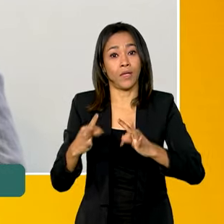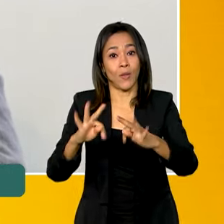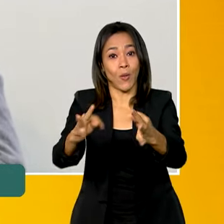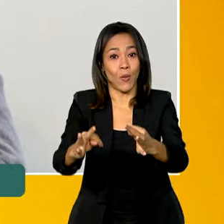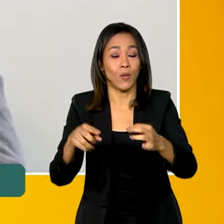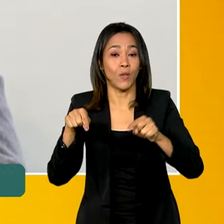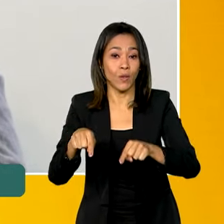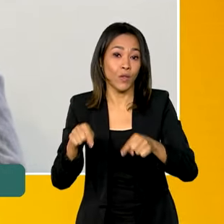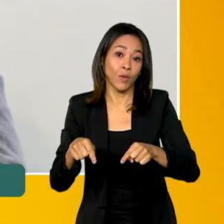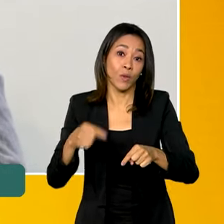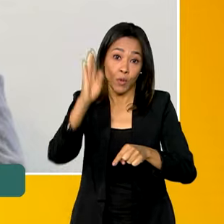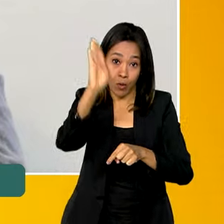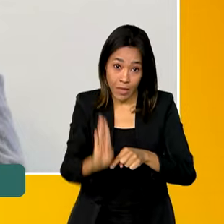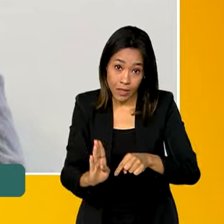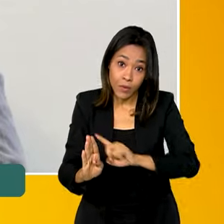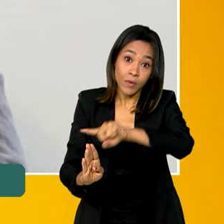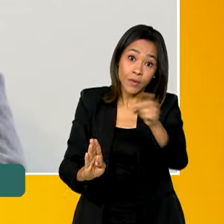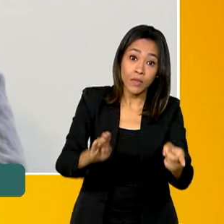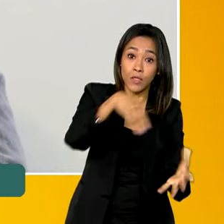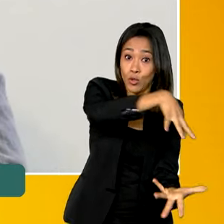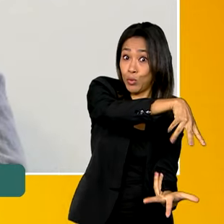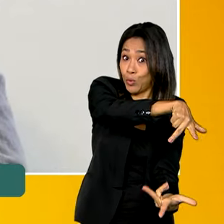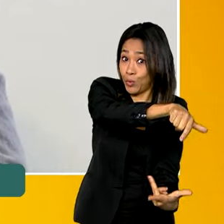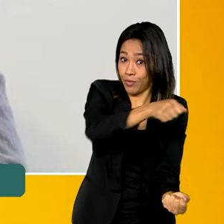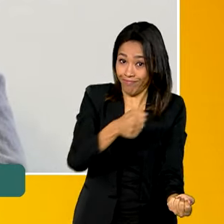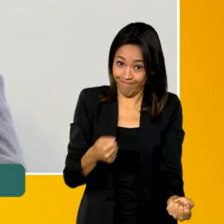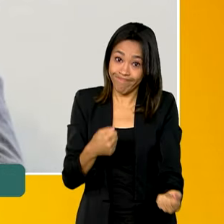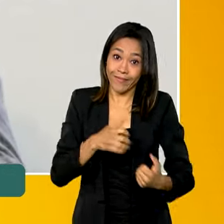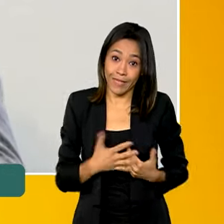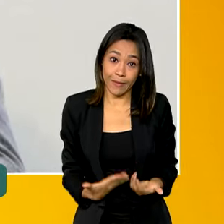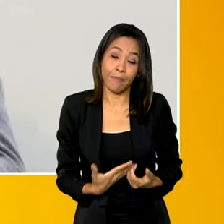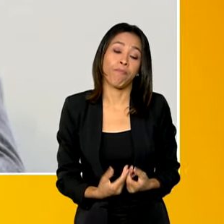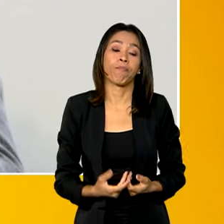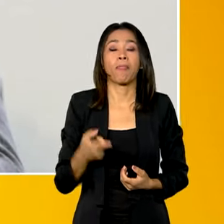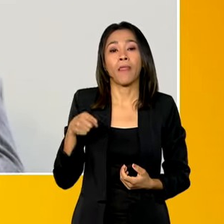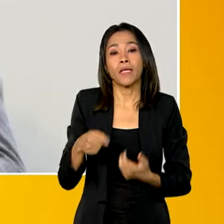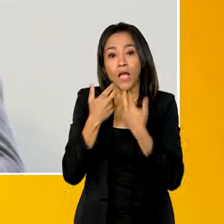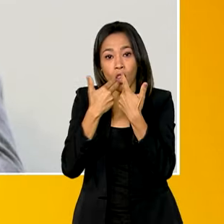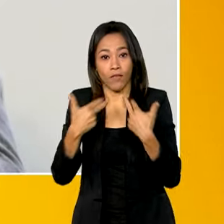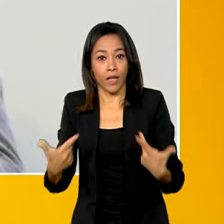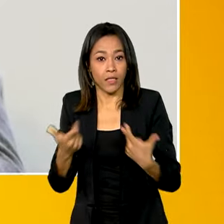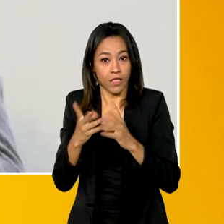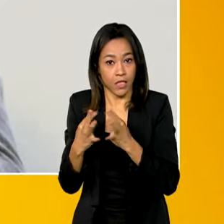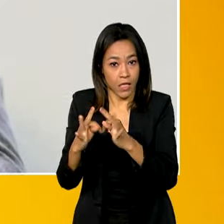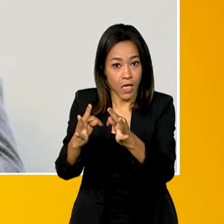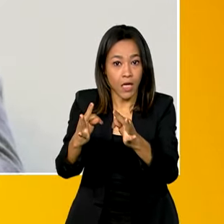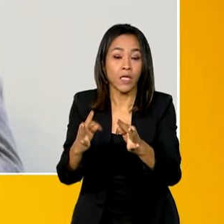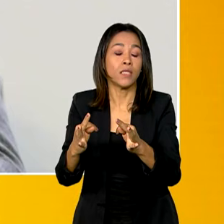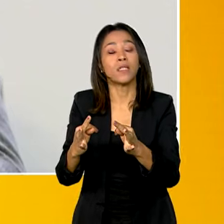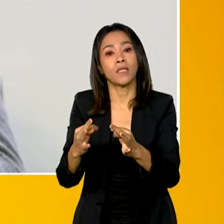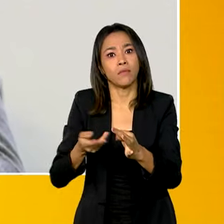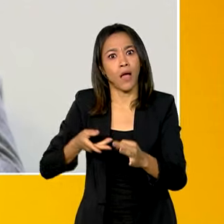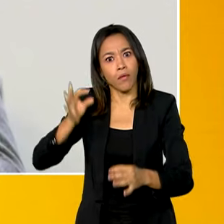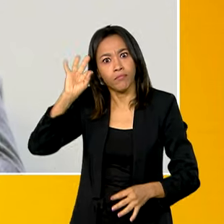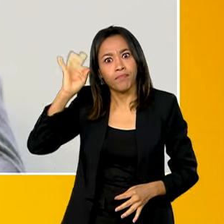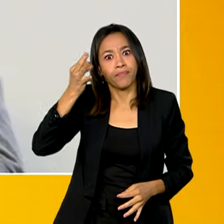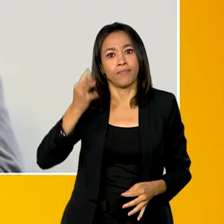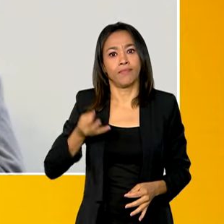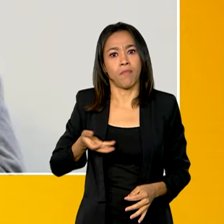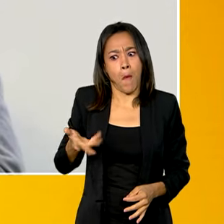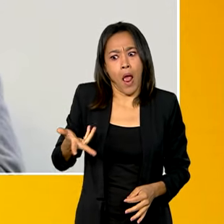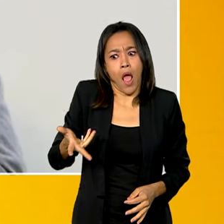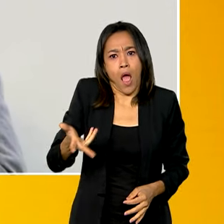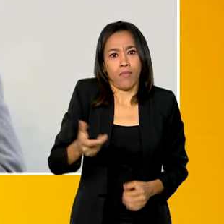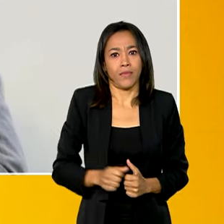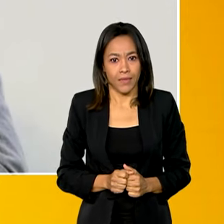Inovação no Brasil e no mundo tá então eh a Inovação tem sido cada vez mais rápida mais acelerada e